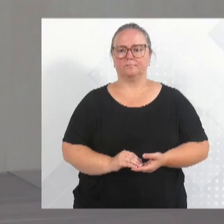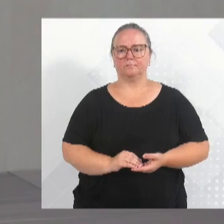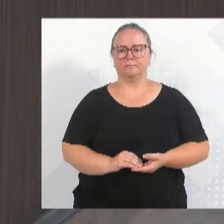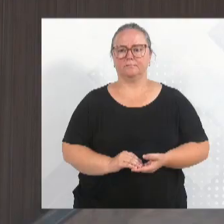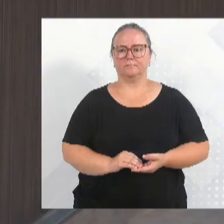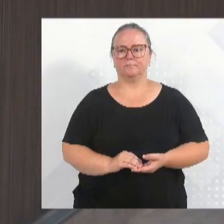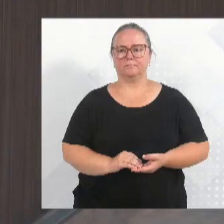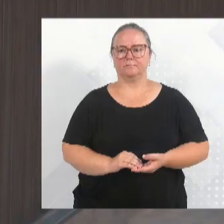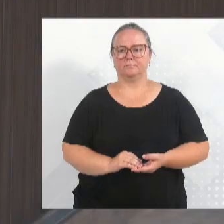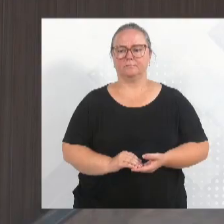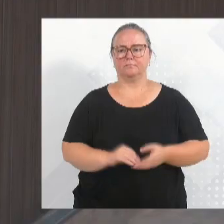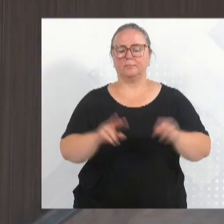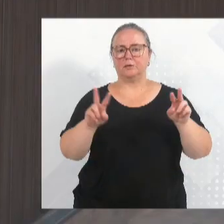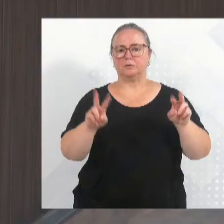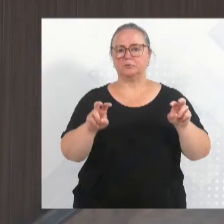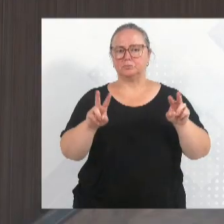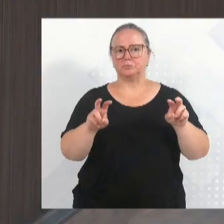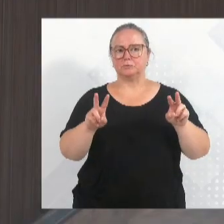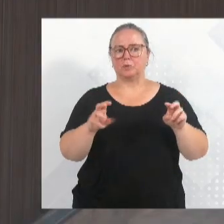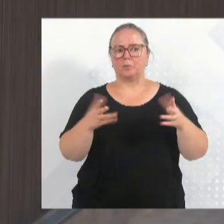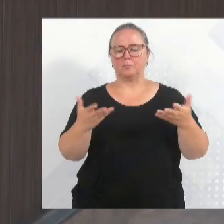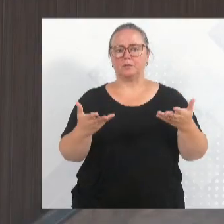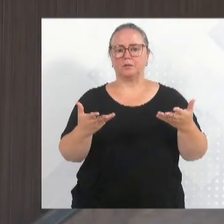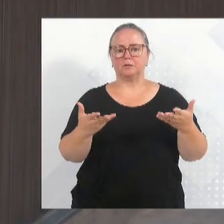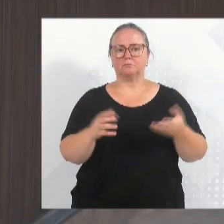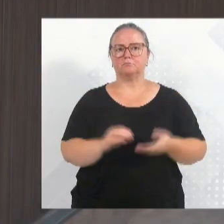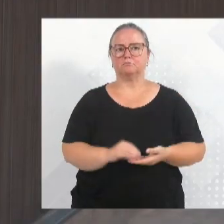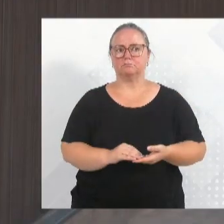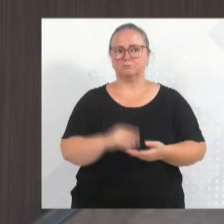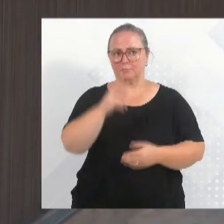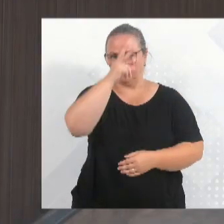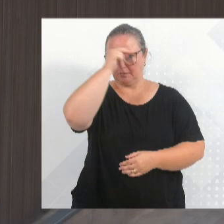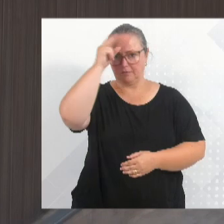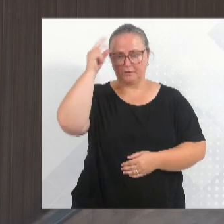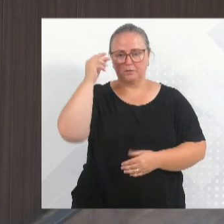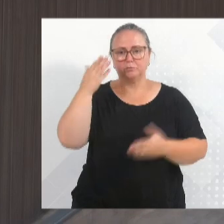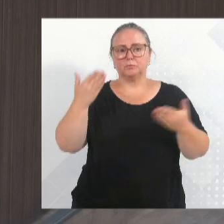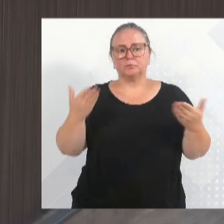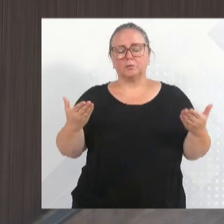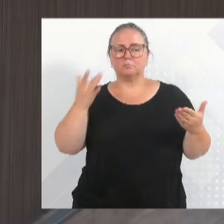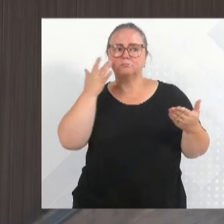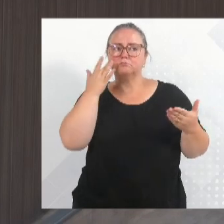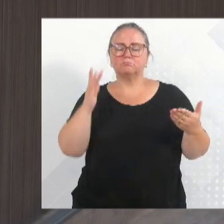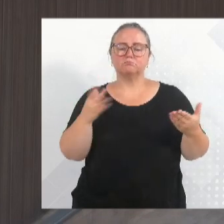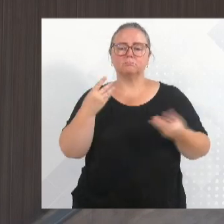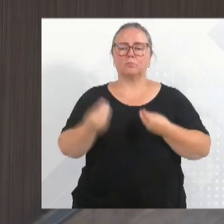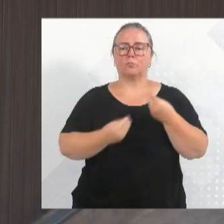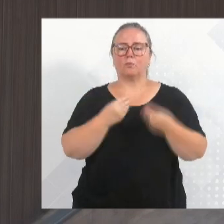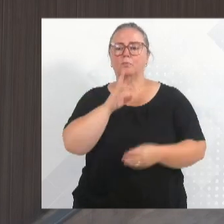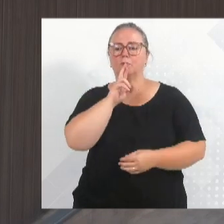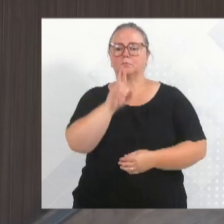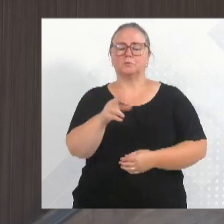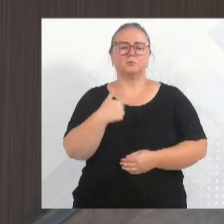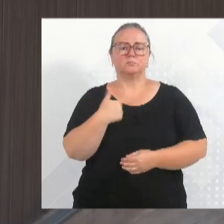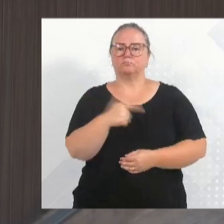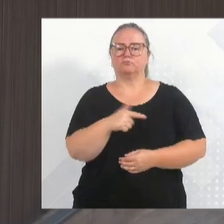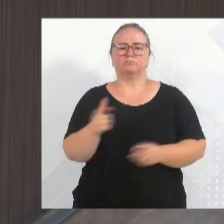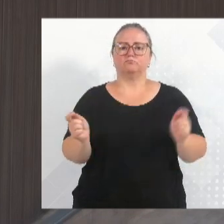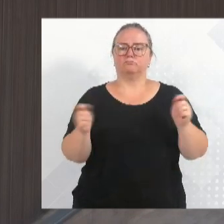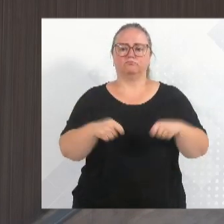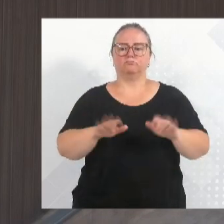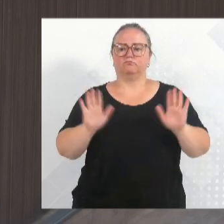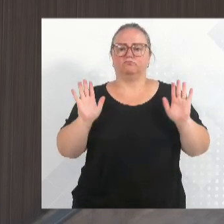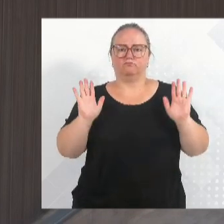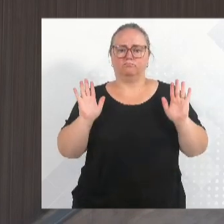E quanto à questão da questão do executivo, eu não tenho condições não tenho competência para poder responder, né, da questão da